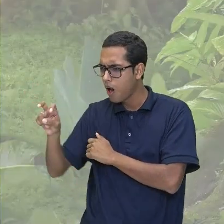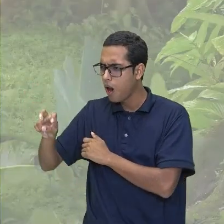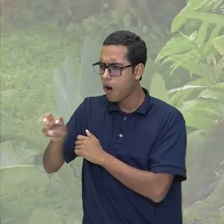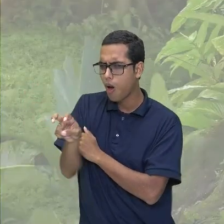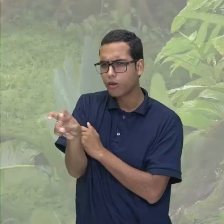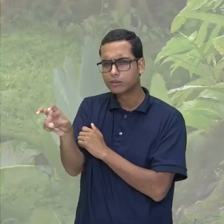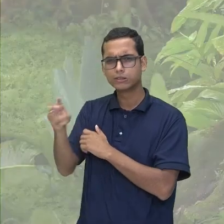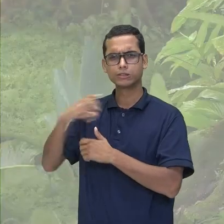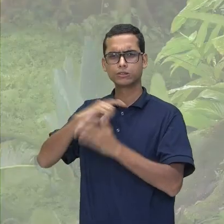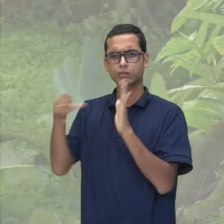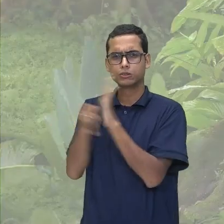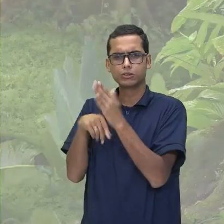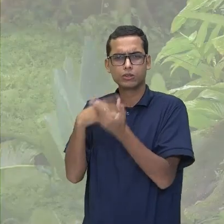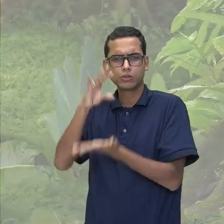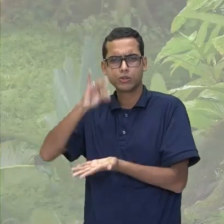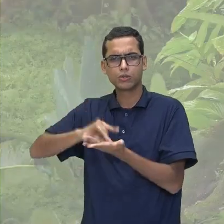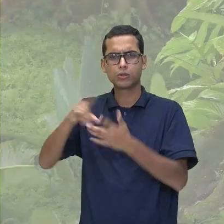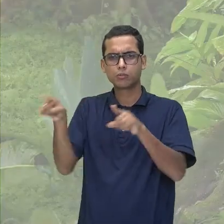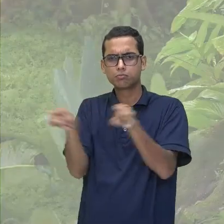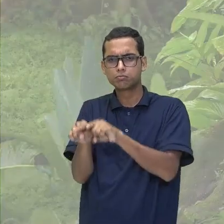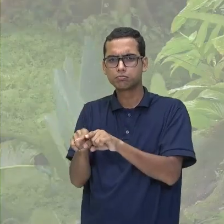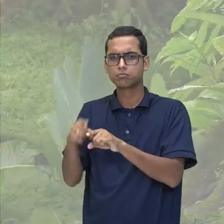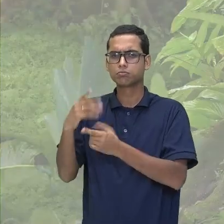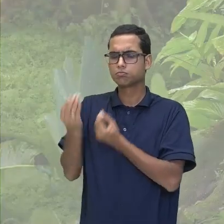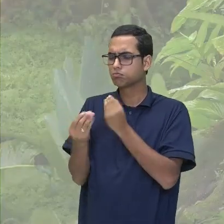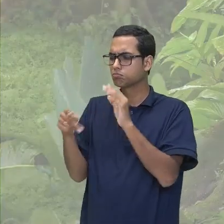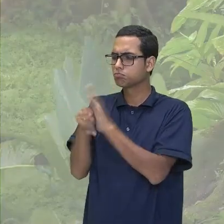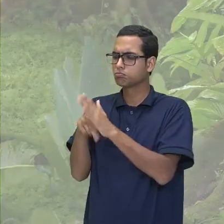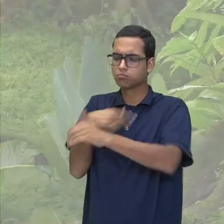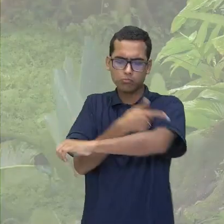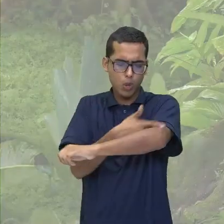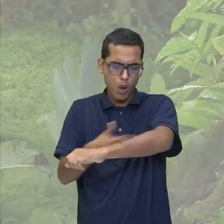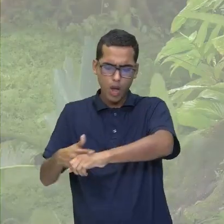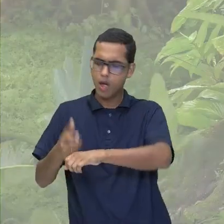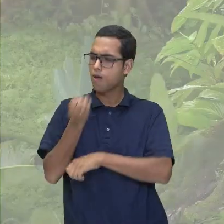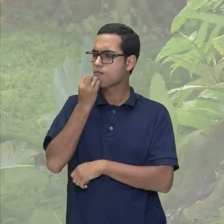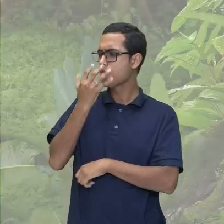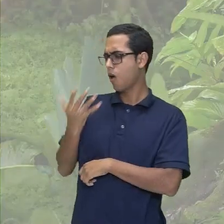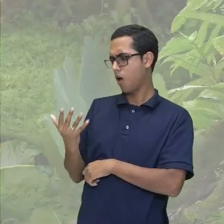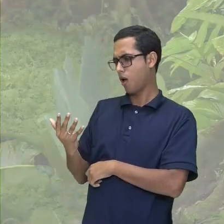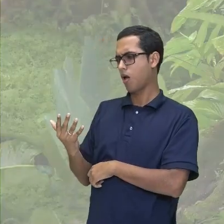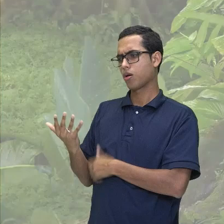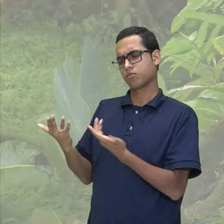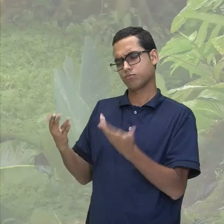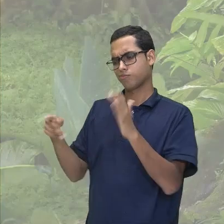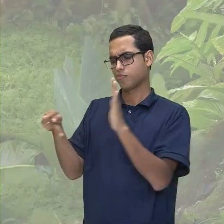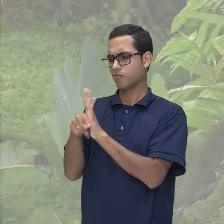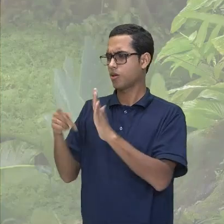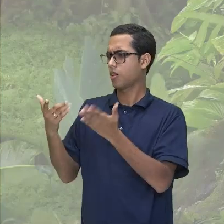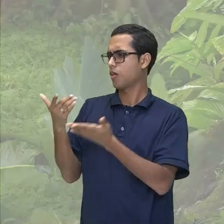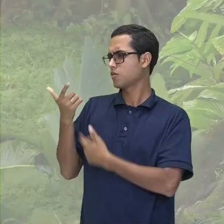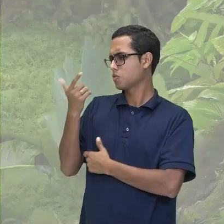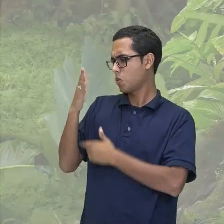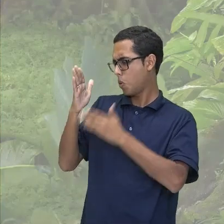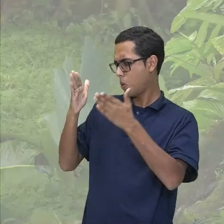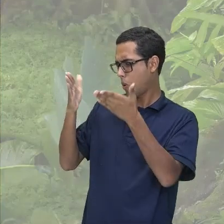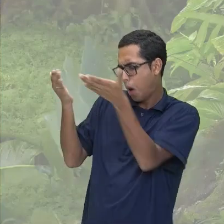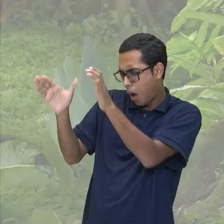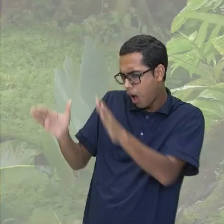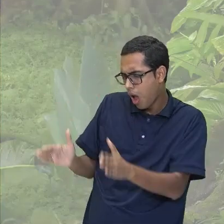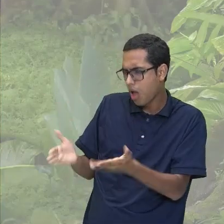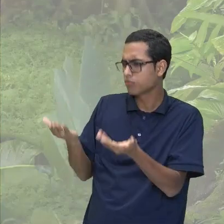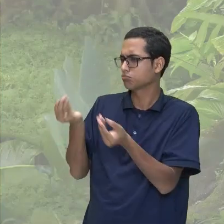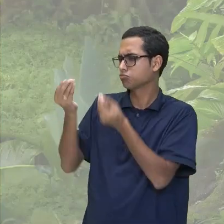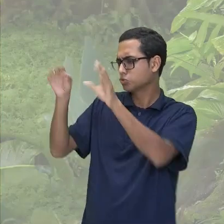gentil, todo macio, né? Realmente não deve ser pela aparência física. Por que será,